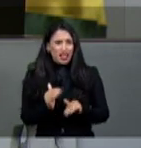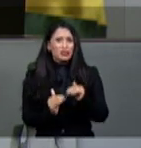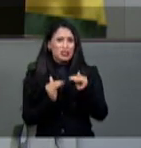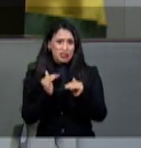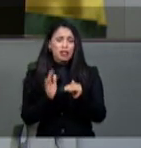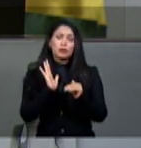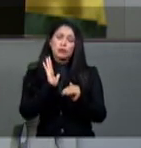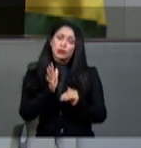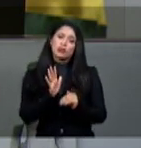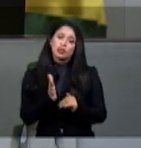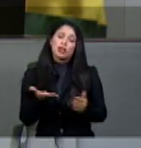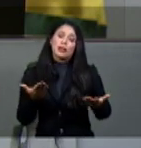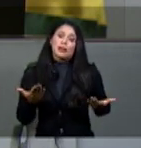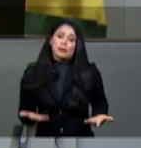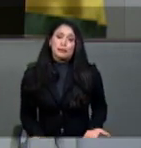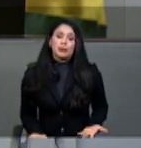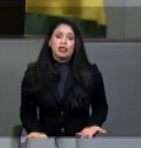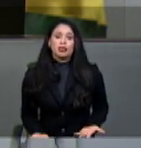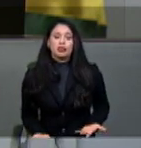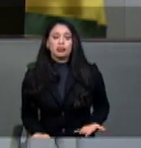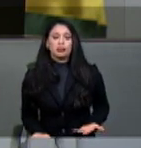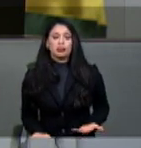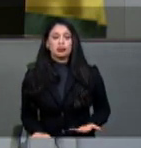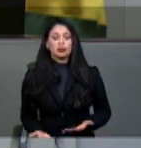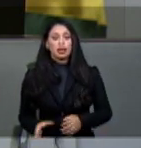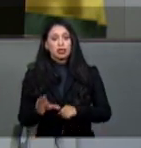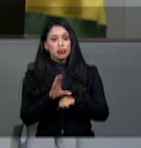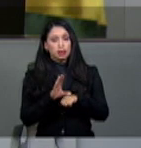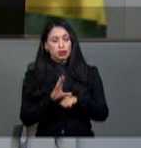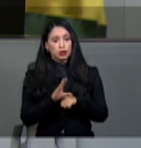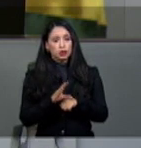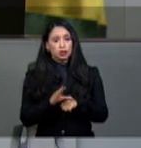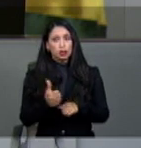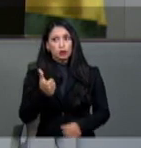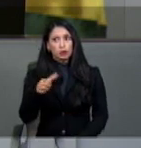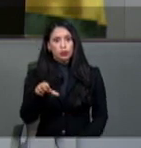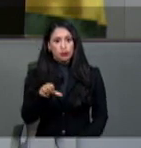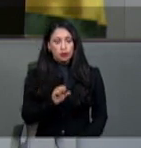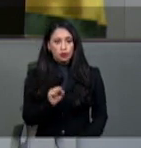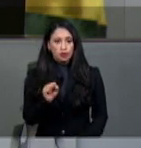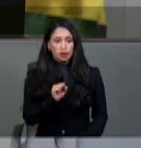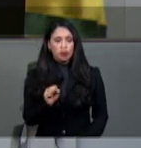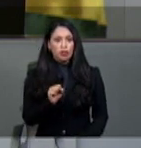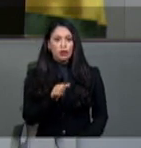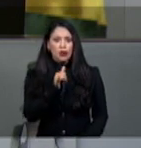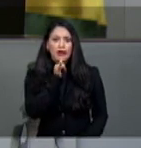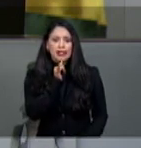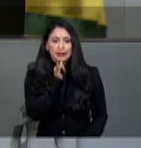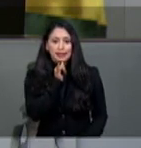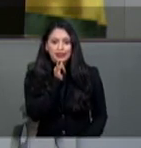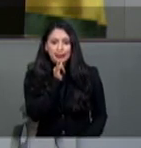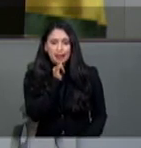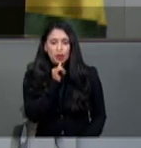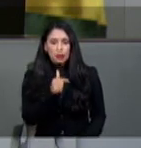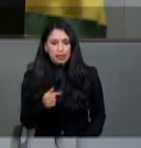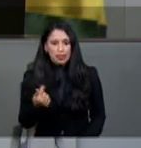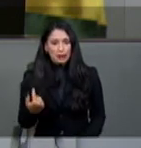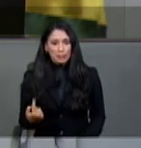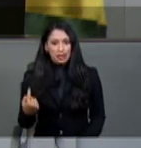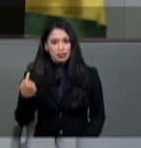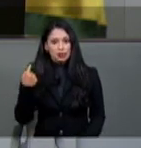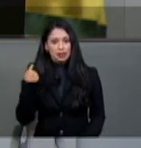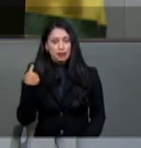especialmente neste a partir da Constituição desde a Constituição de 1988 exemplo disso é que a semana